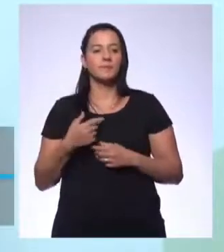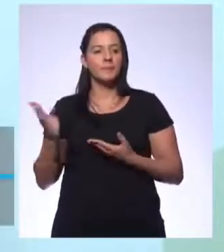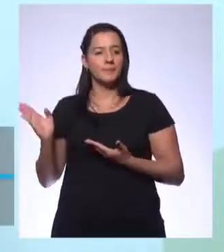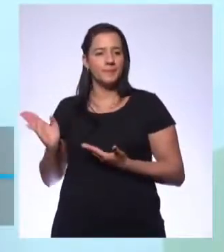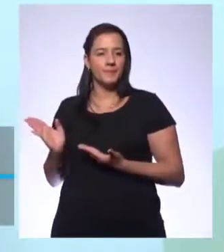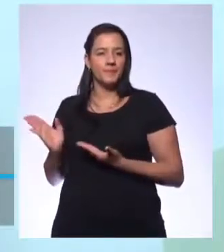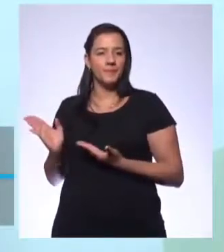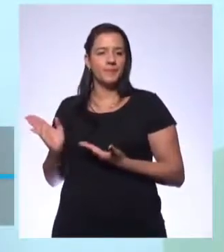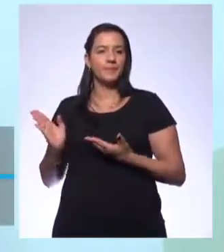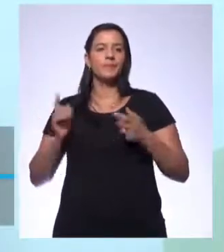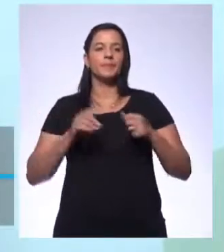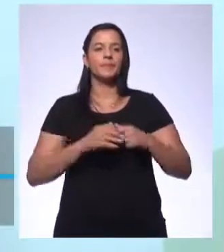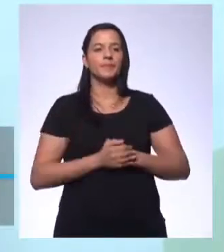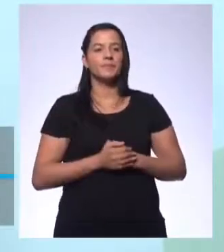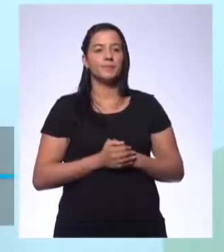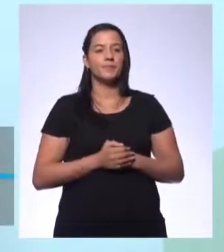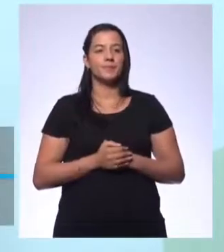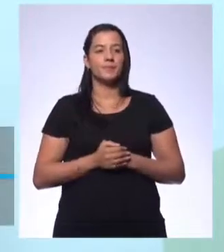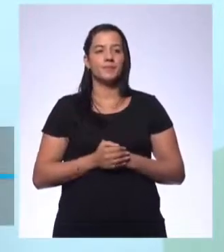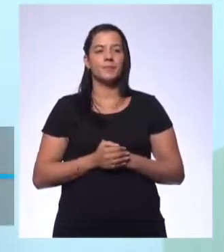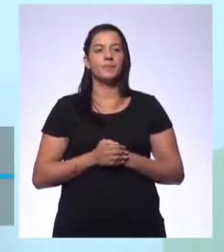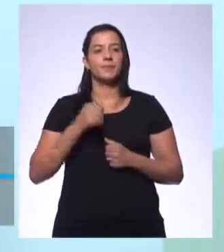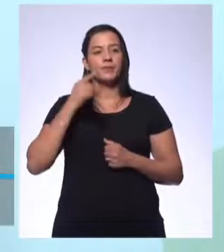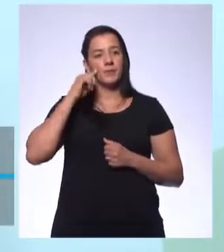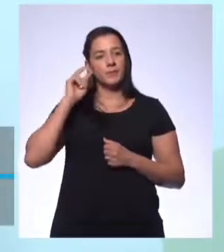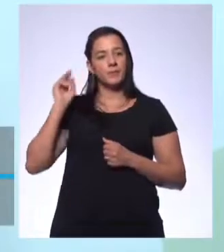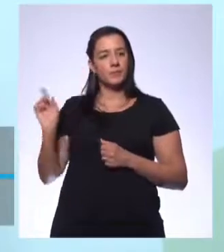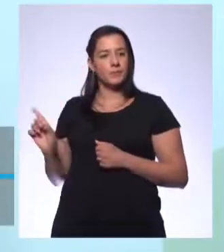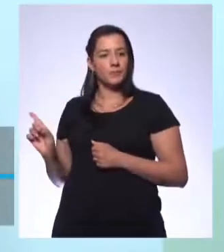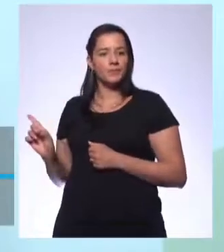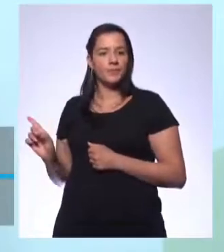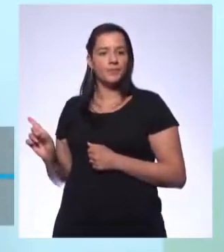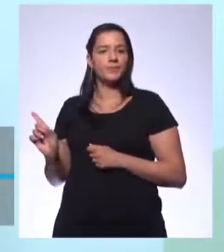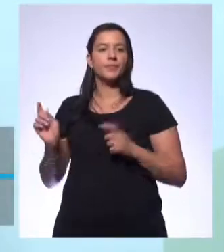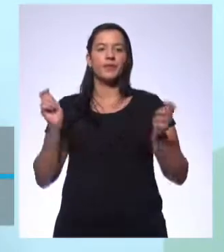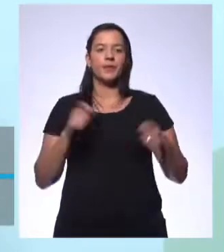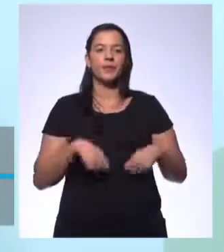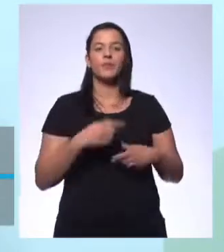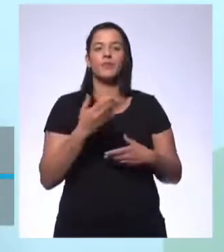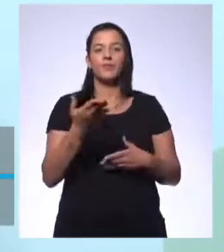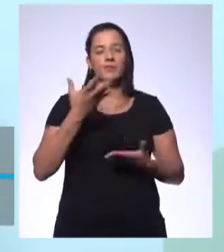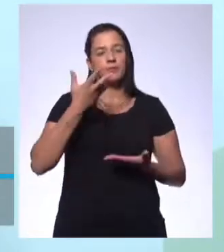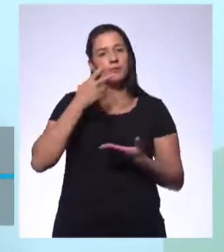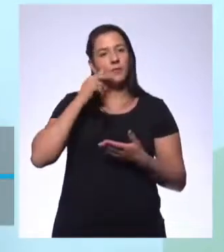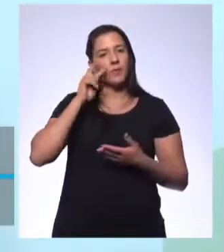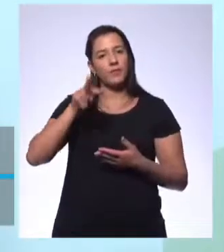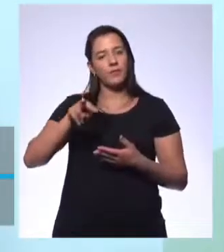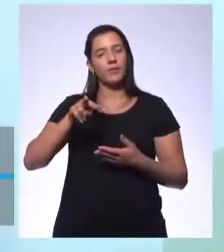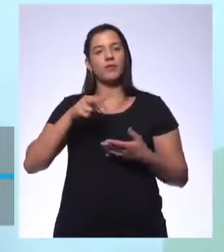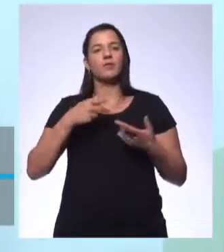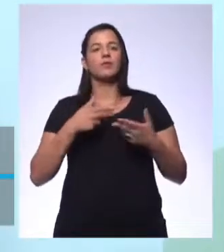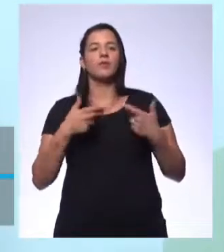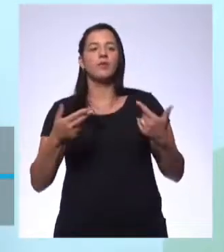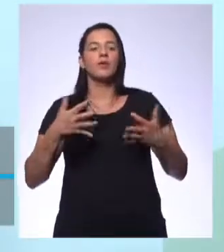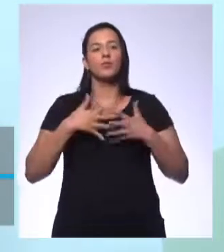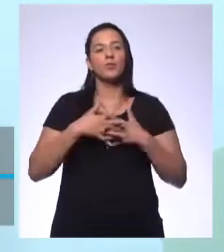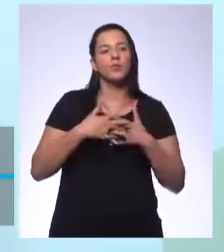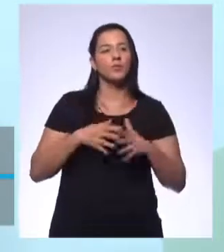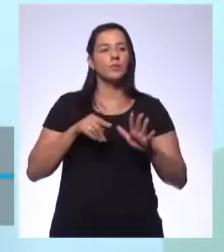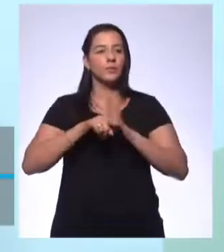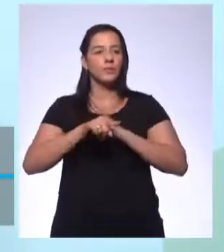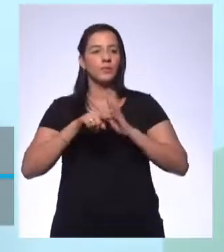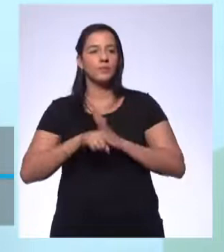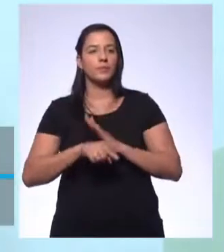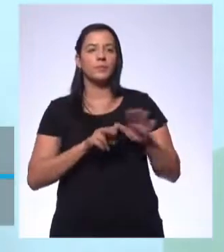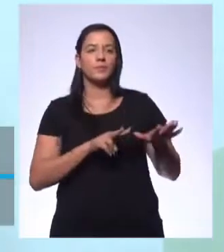CMSP Underline EM. Aqui, ó, vocês podem ver Língua Portuguesa, CMSP Underline EM. Lá vocês podem tirar tirar dúvidas. Inclusive, eu recebi